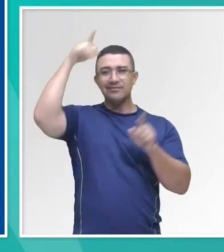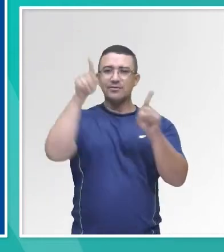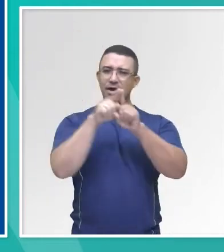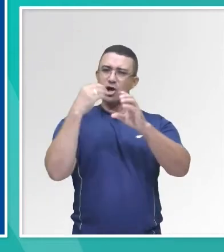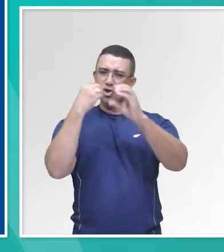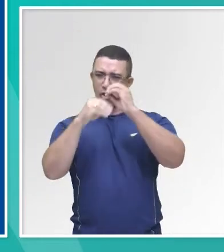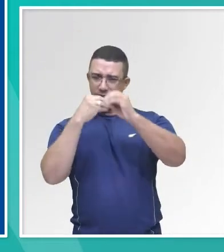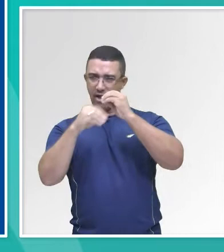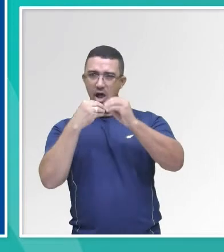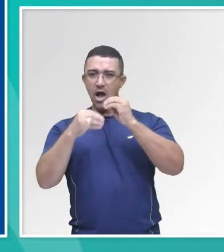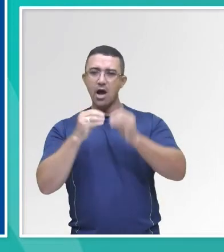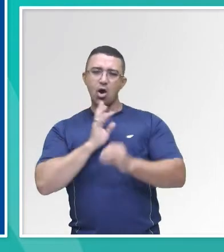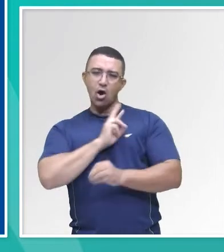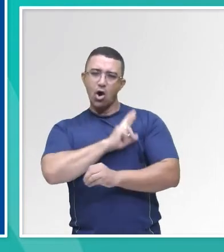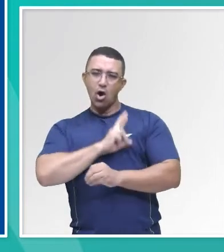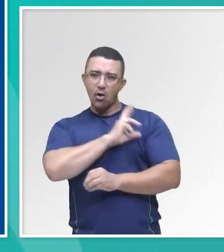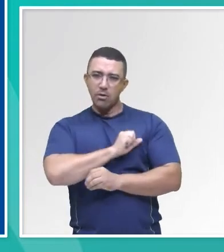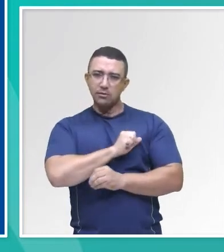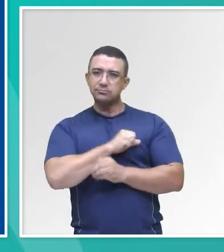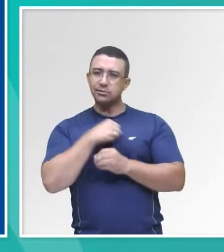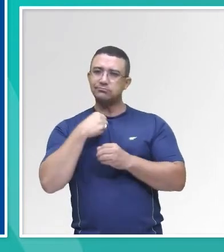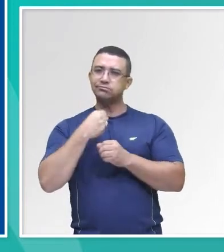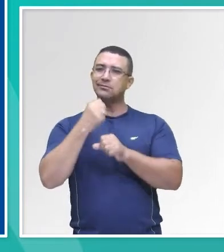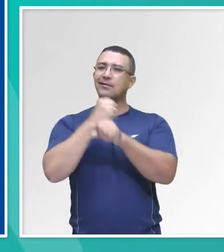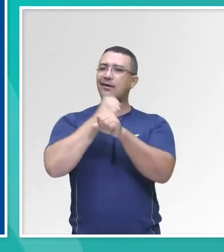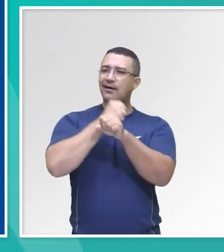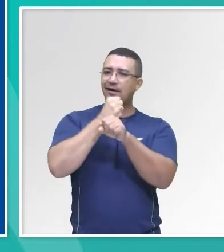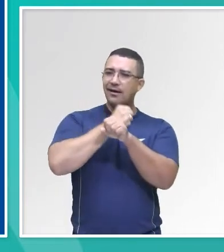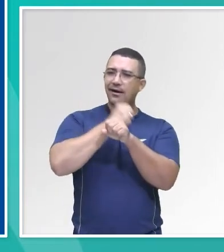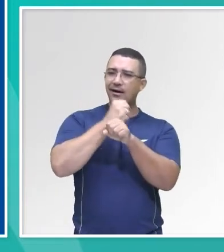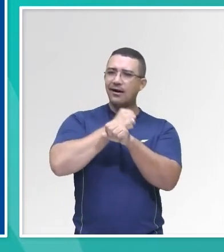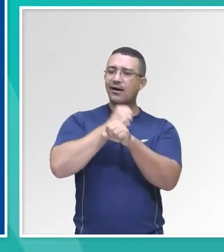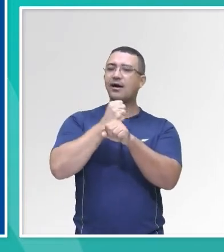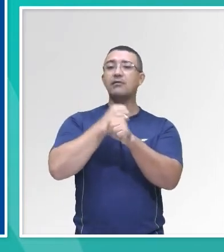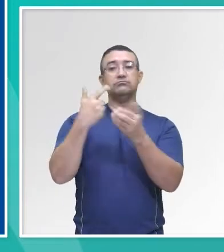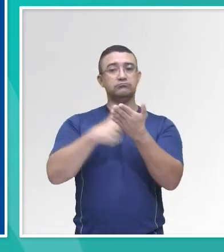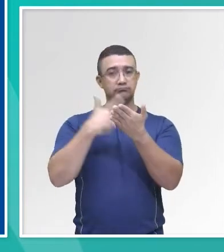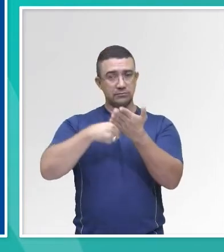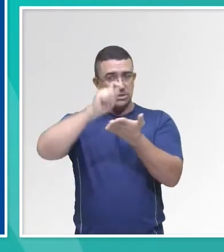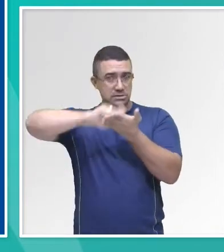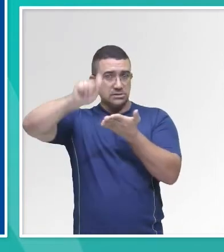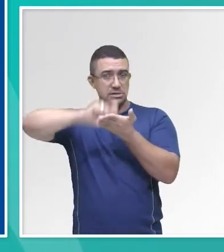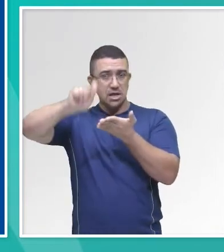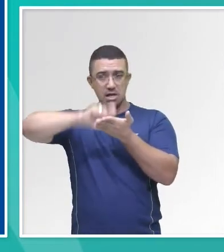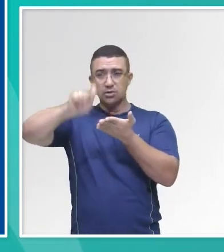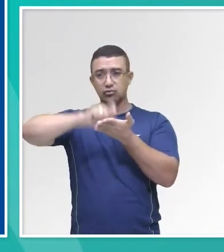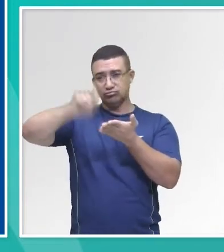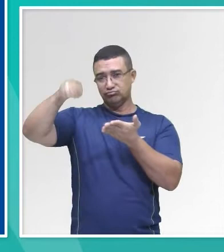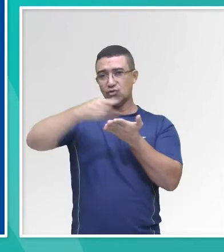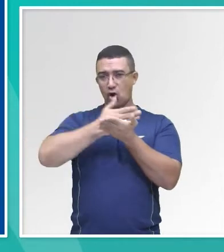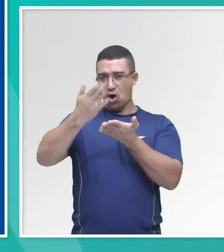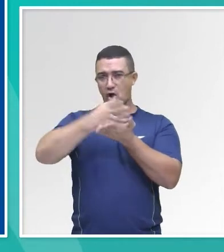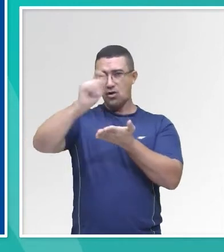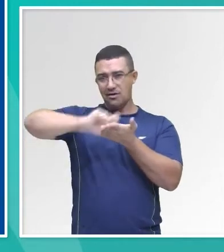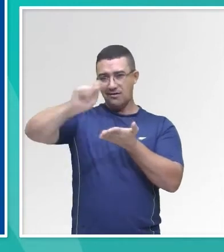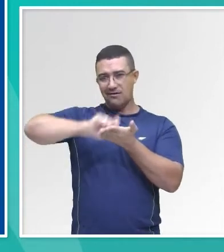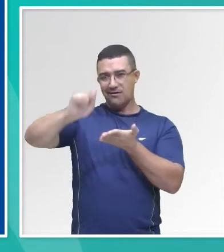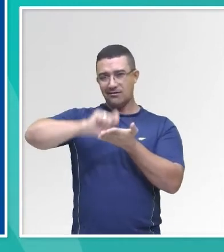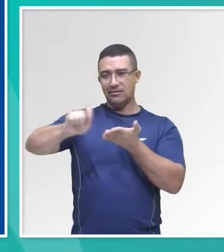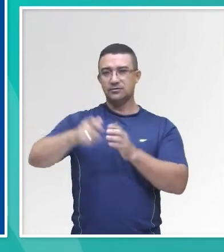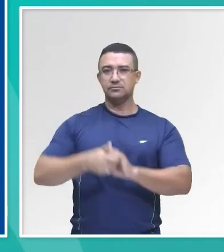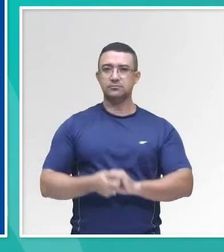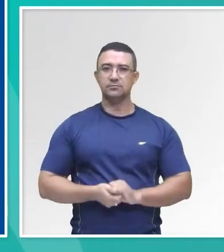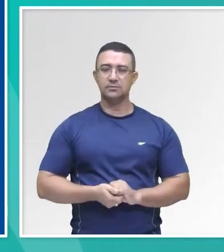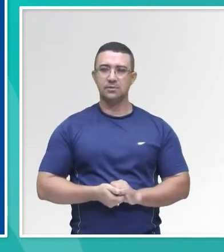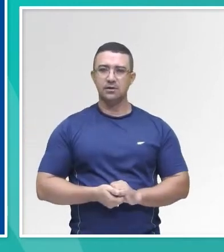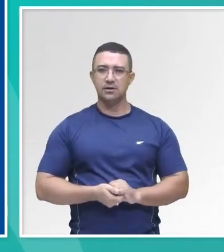ou canções. Com o passar do tempo, essas obras passaram a ser escritas em prosa. Muito bem. Vocês estão lembrados que